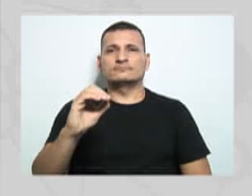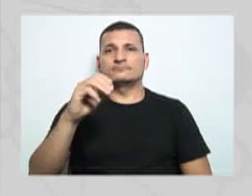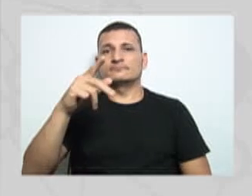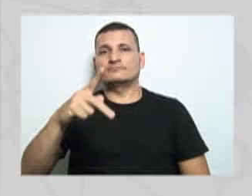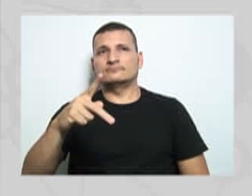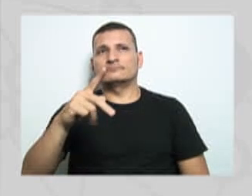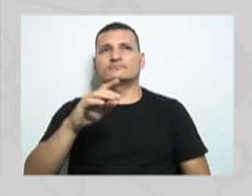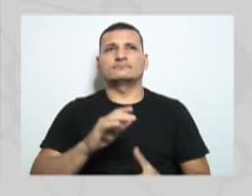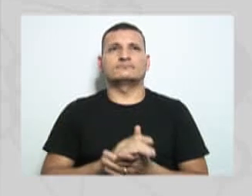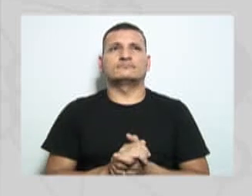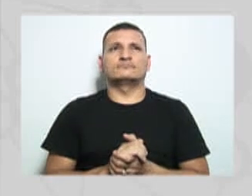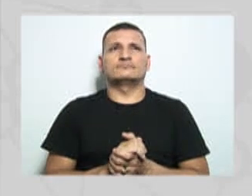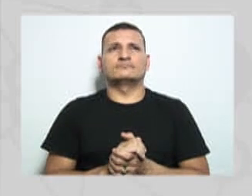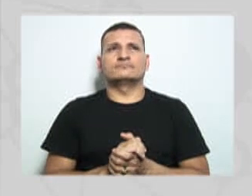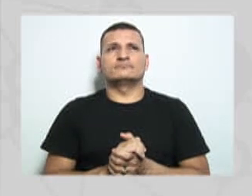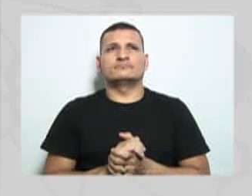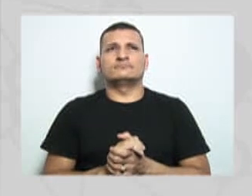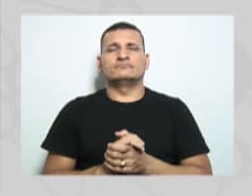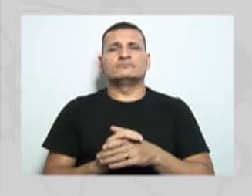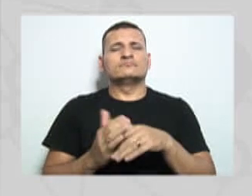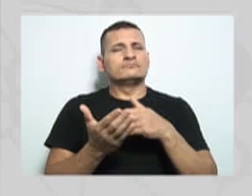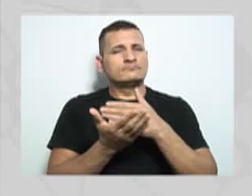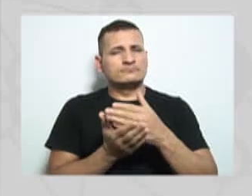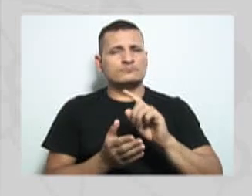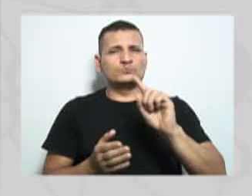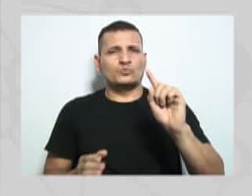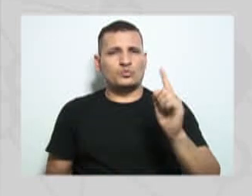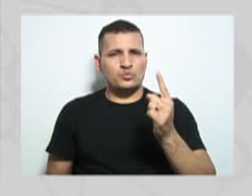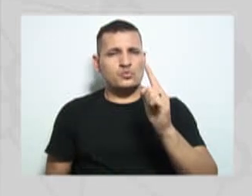Desde 1 de 99,